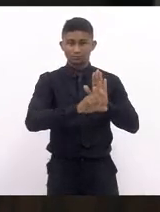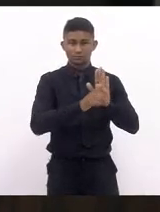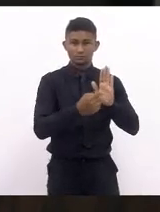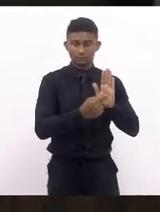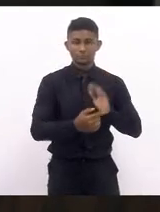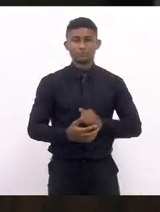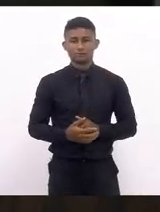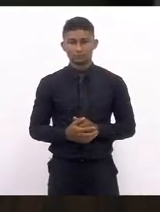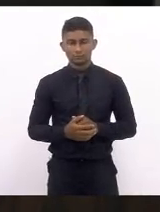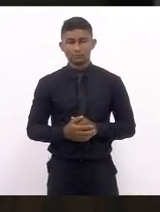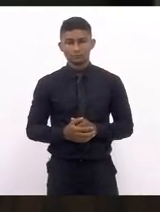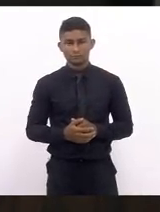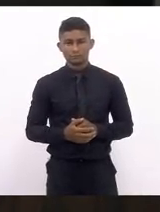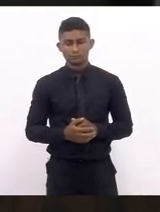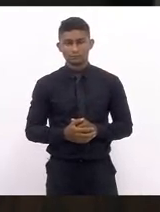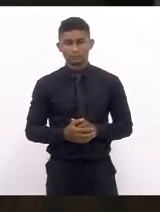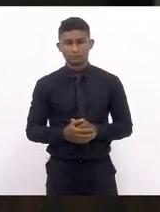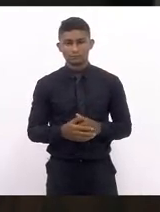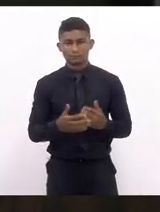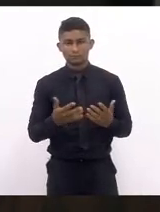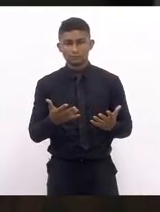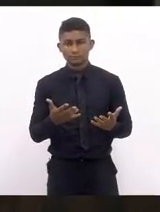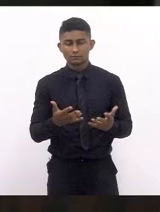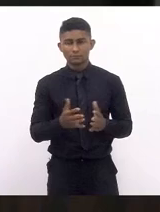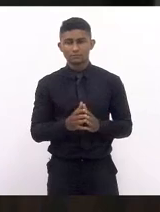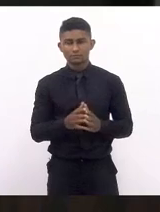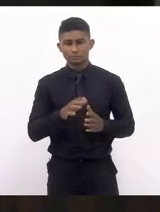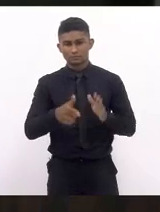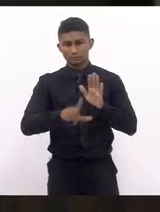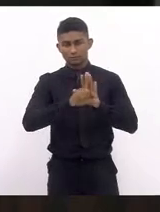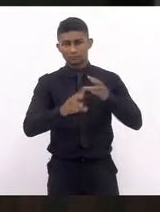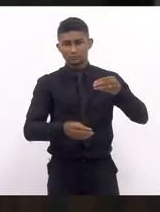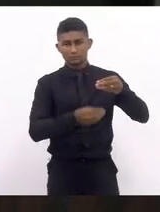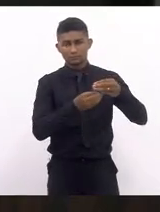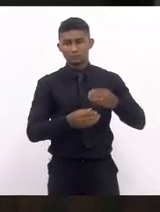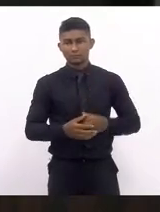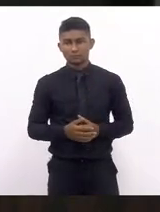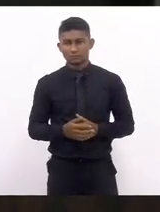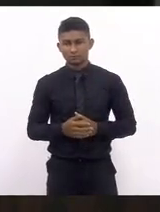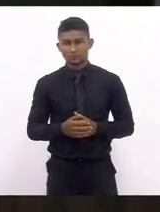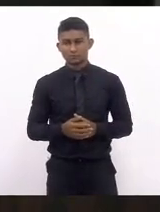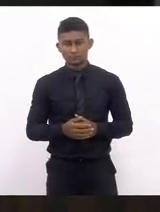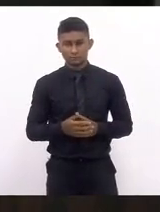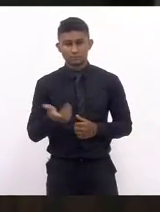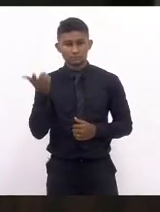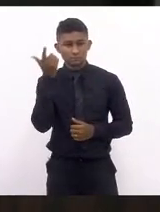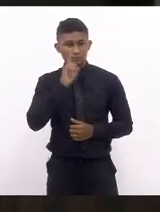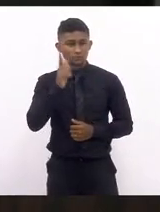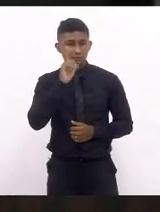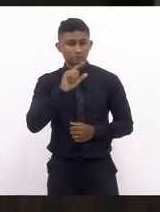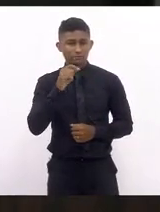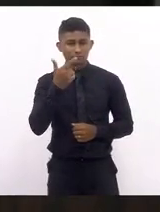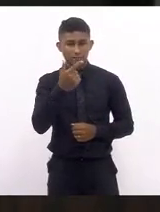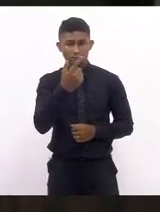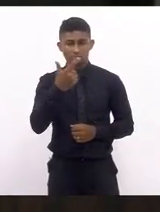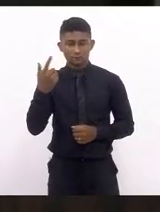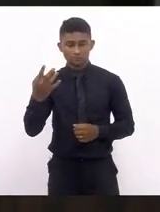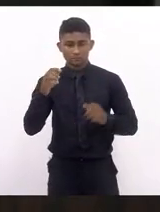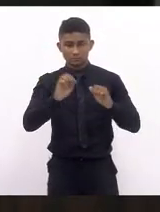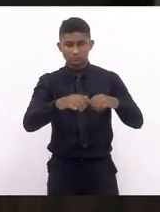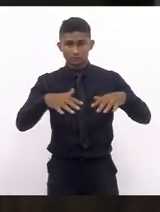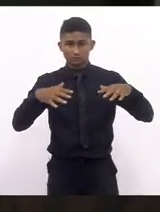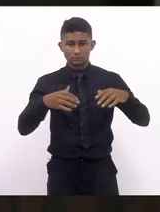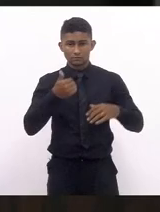adicional estadual e projeto de lei complementar realizamos 224 sessões Ordinárias